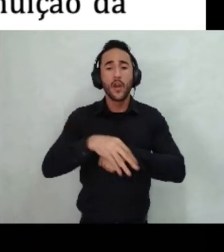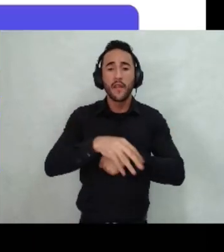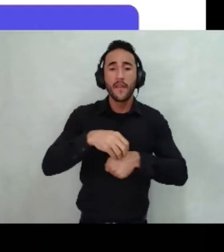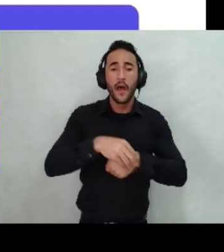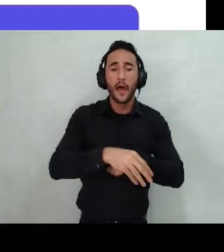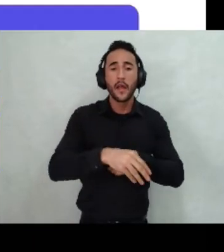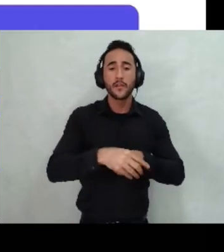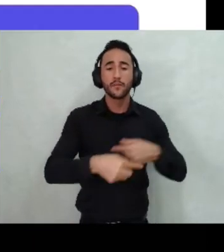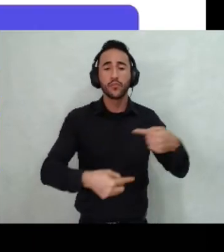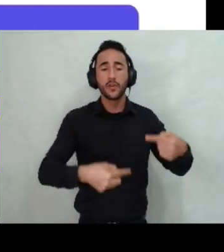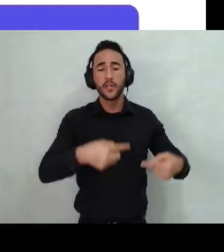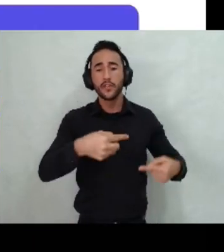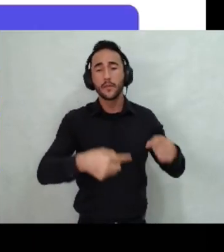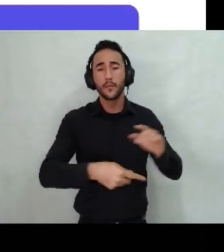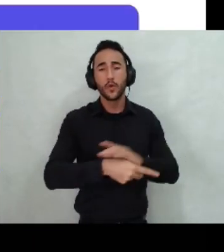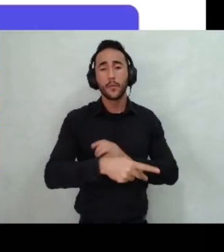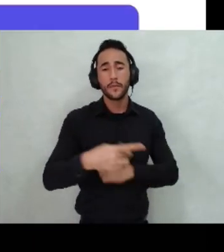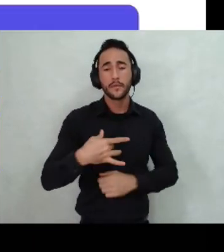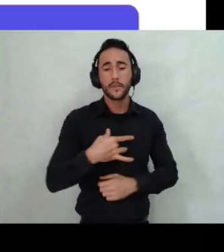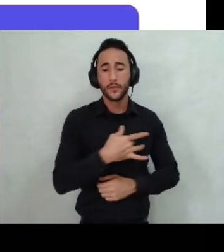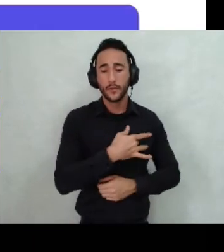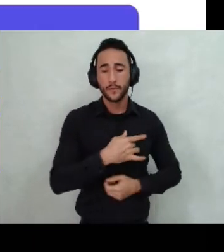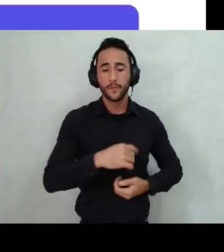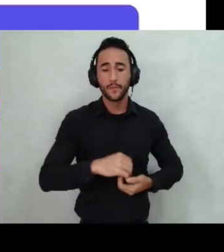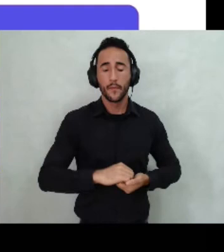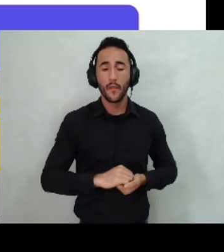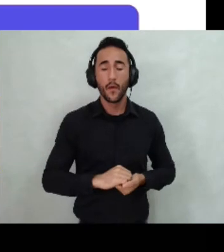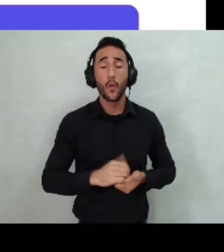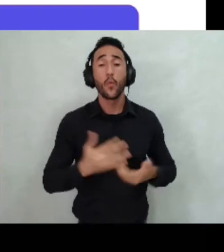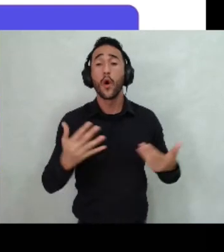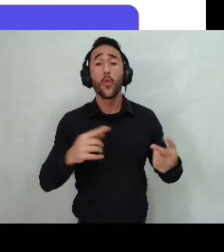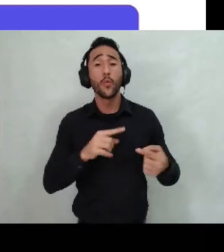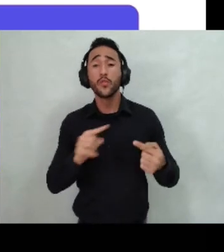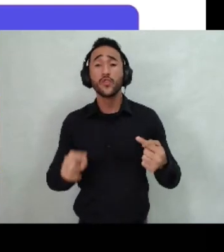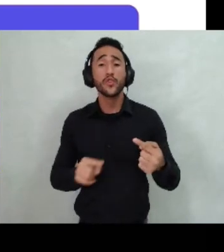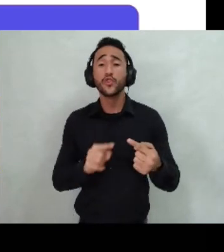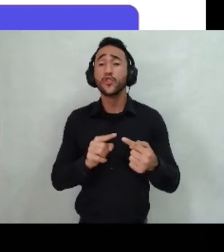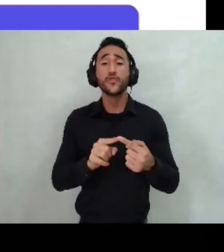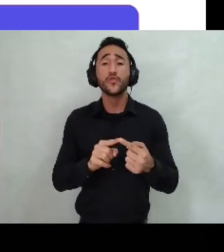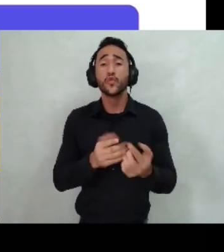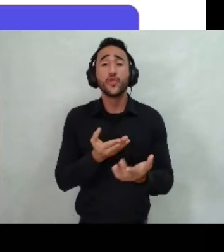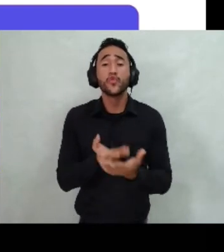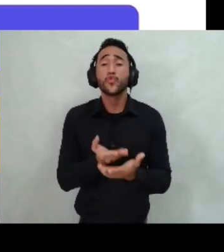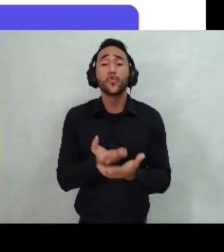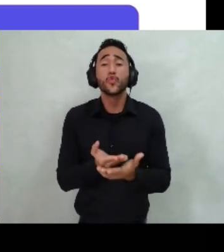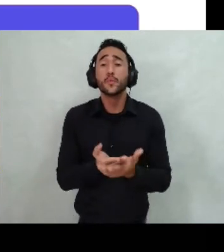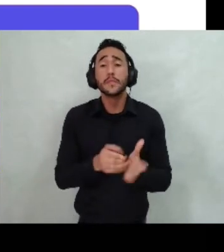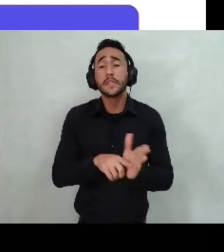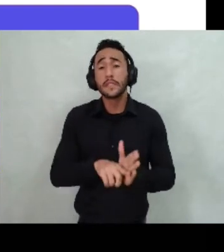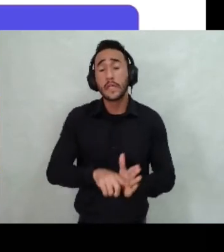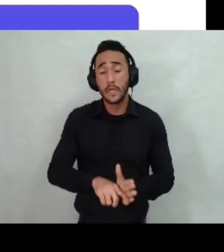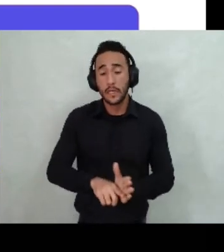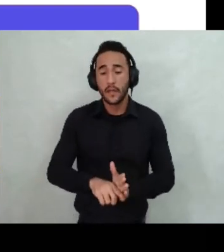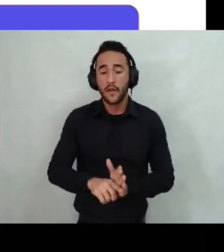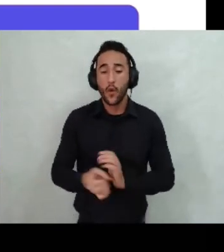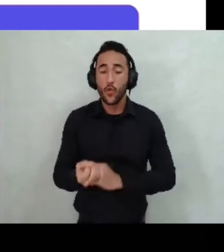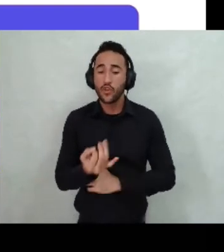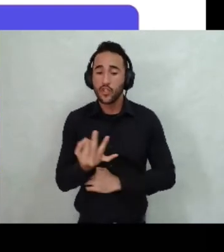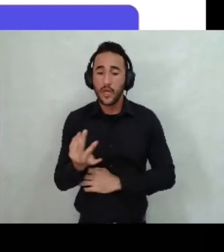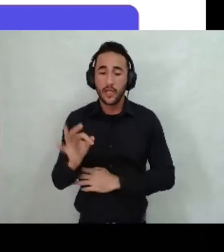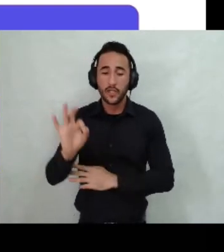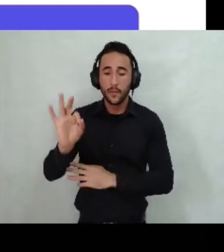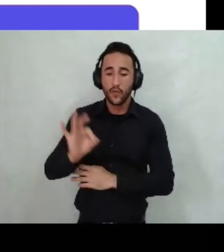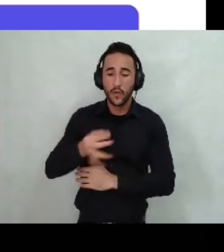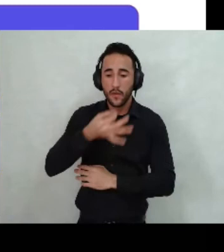e redução da letalidade. Quais eram os objetivos desse nosso estudo? Estimar o percentual da população da Baixada com